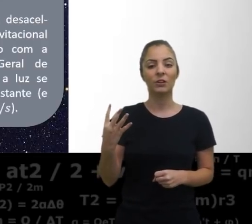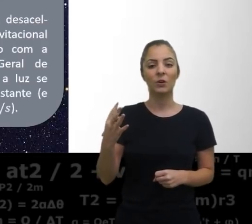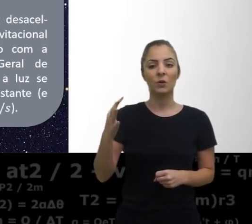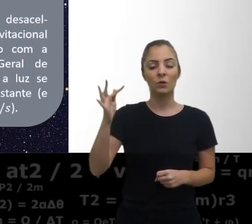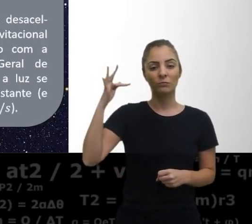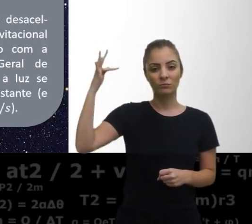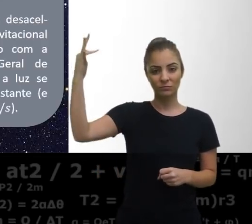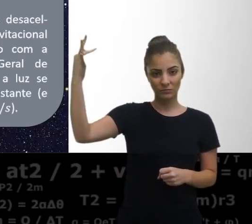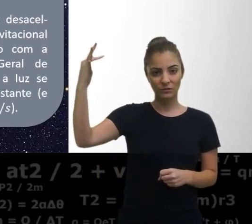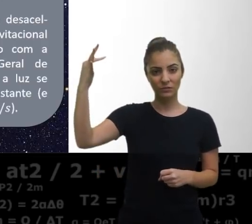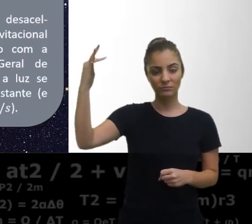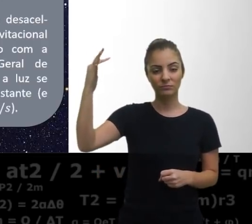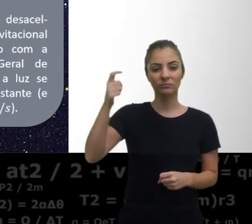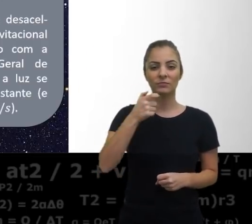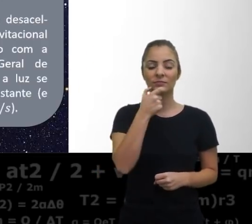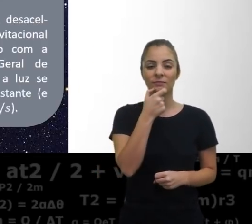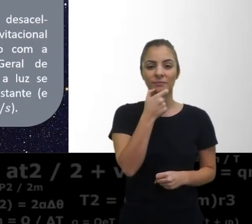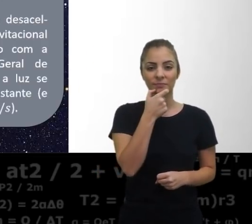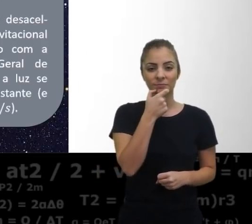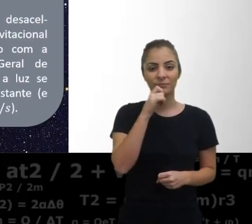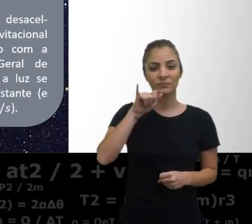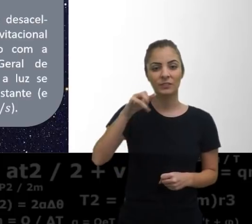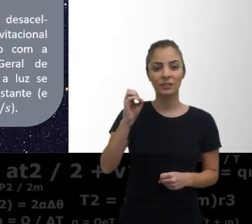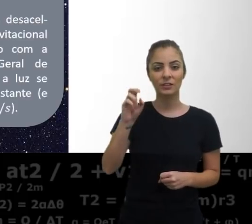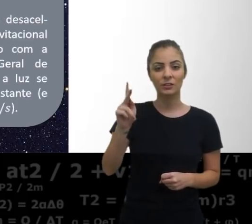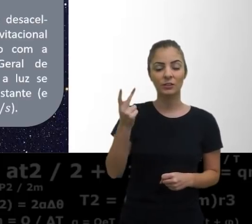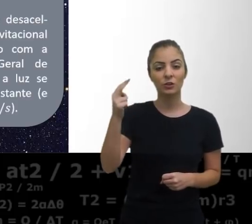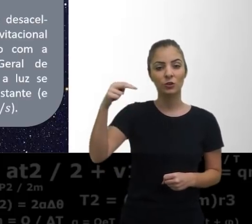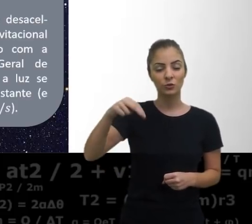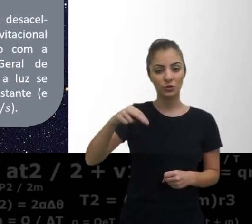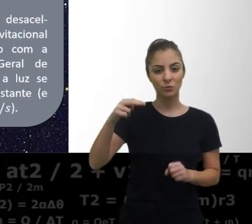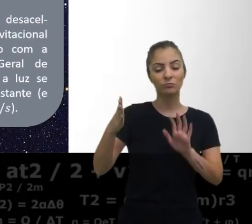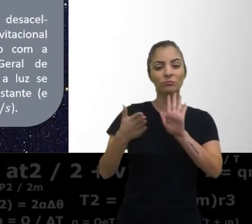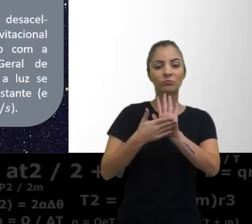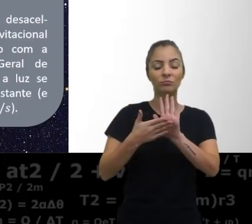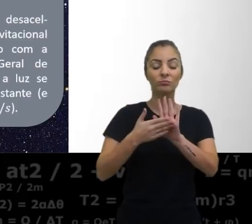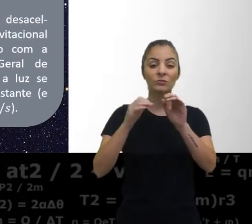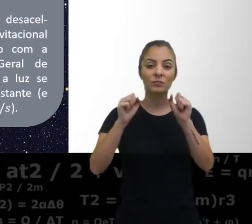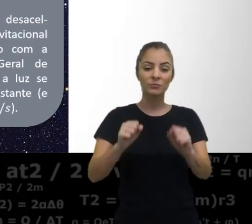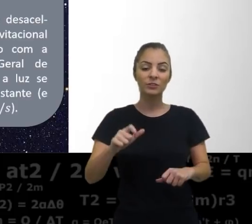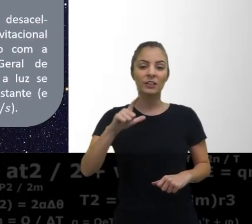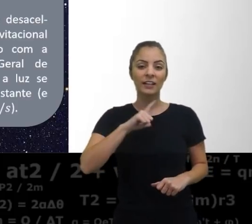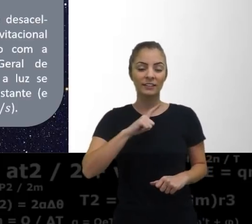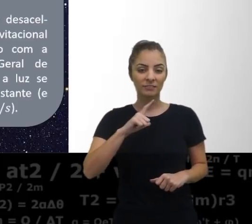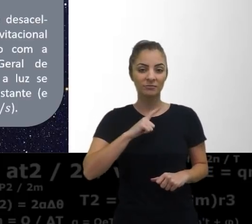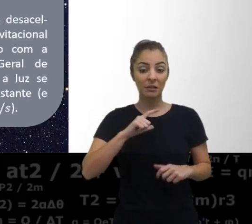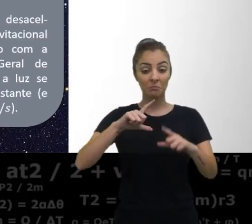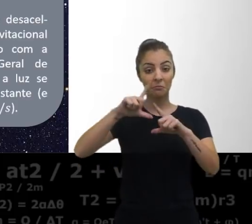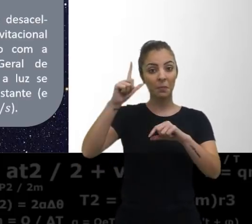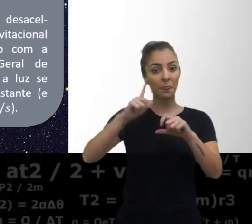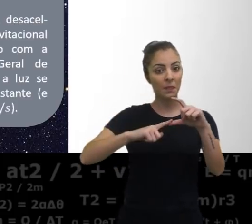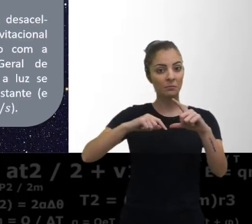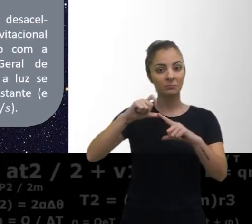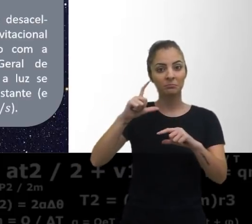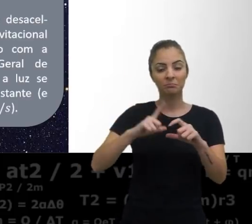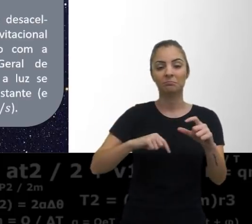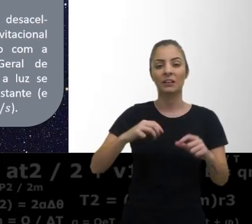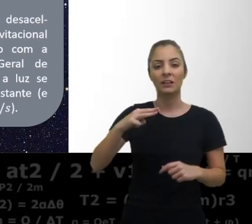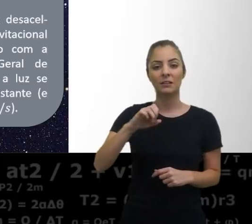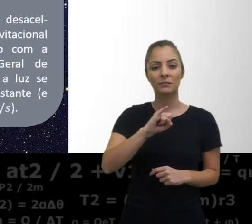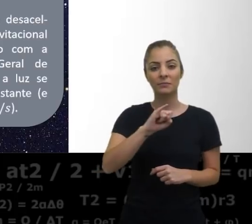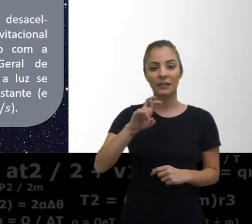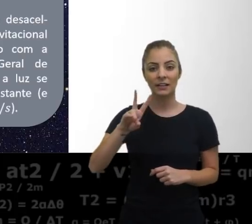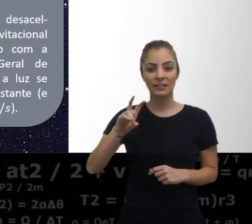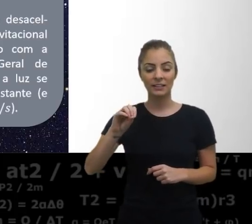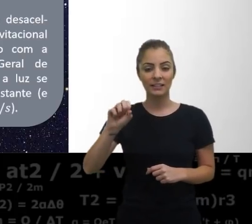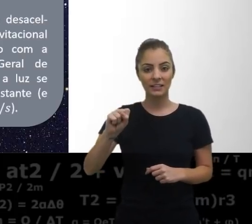filósofo e clérigo inglês John Michell, ele propôs que poderiam existir estrelas tão massivas que a